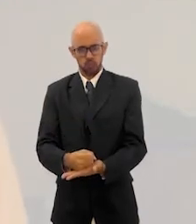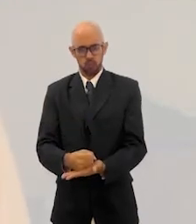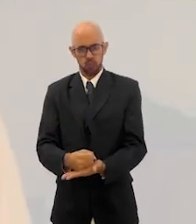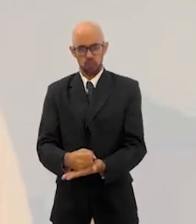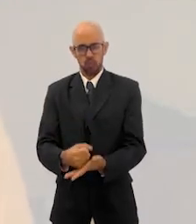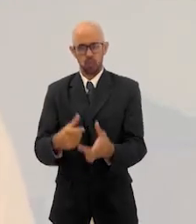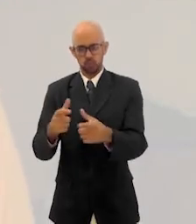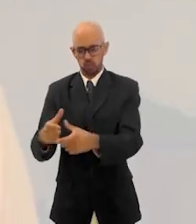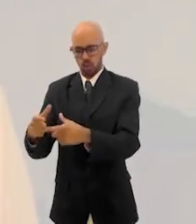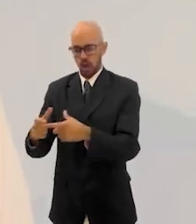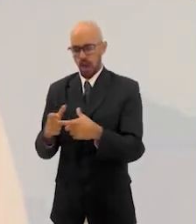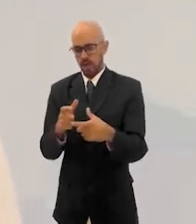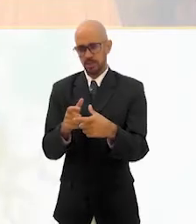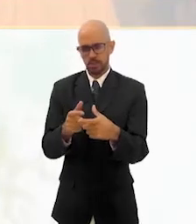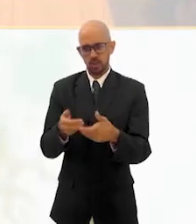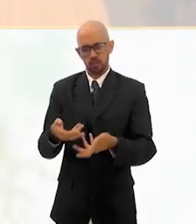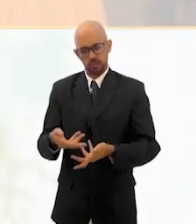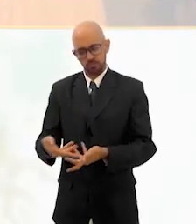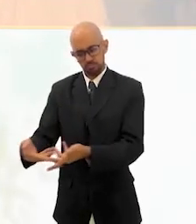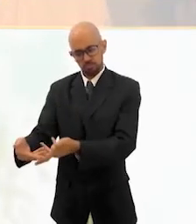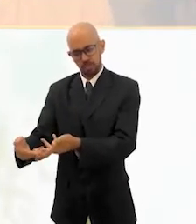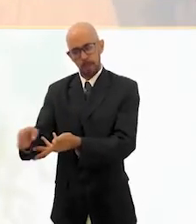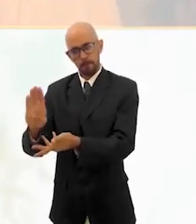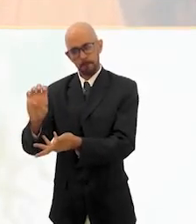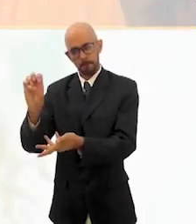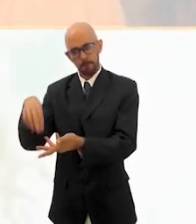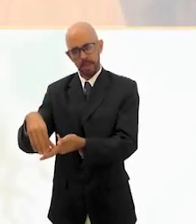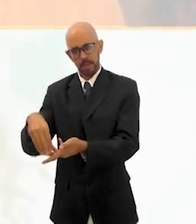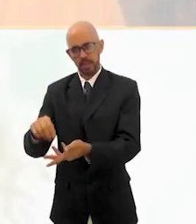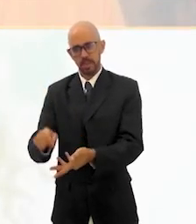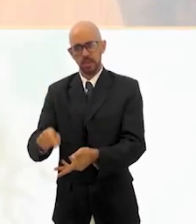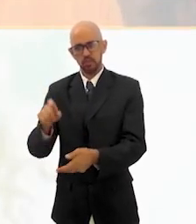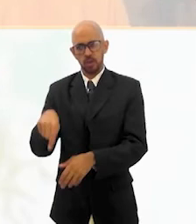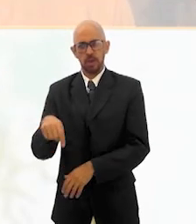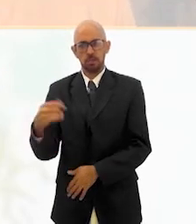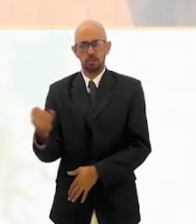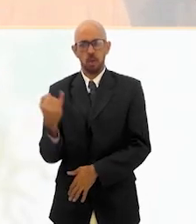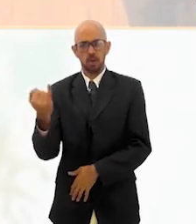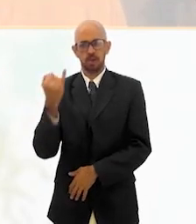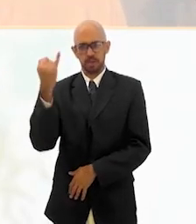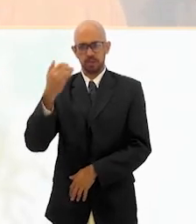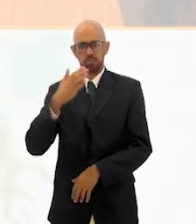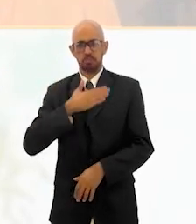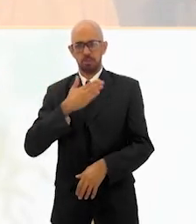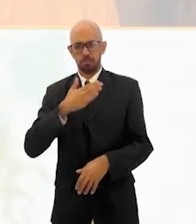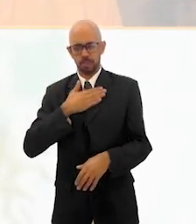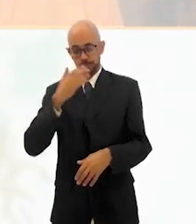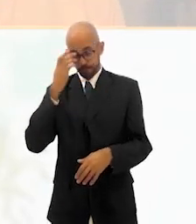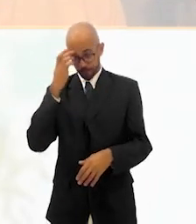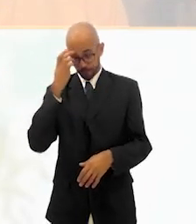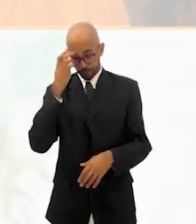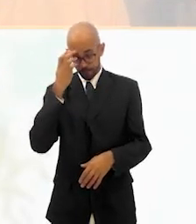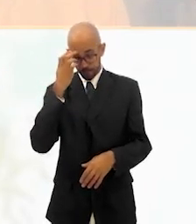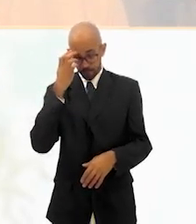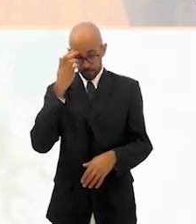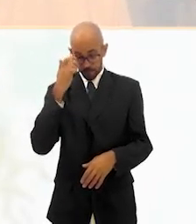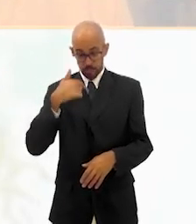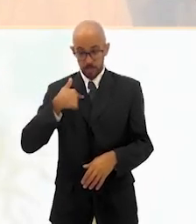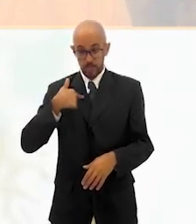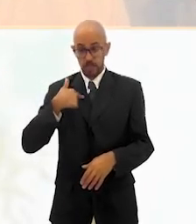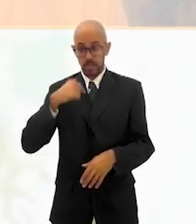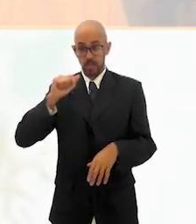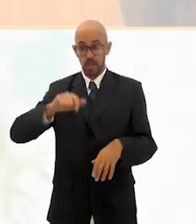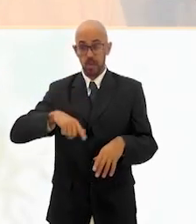que eu cheguei, eu fui muito bem recebido, fui muito bem acolhido. Isso foi importantíssimo para eu